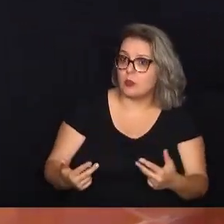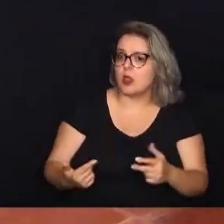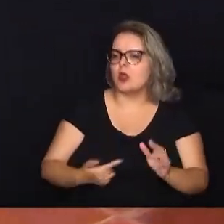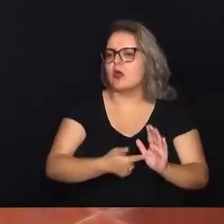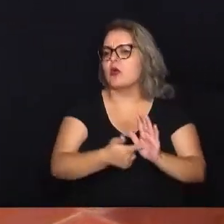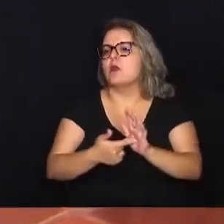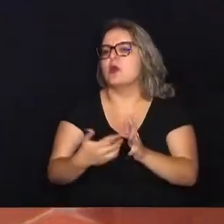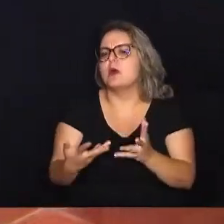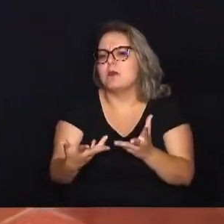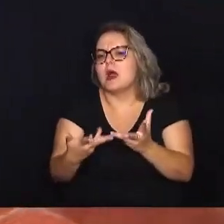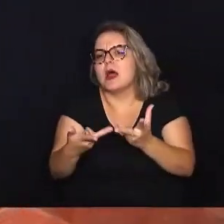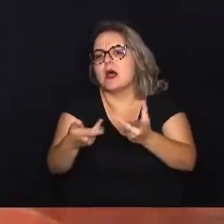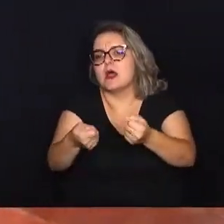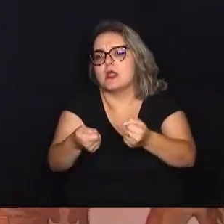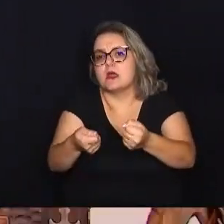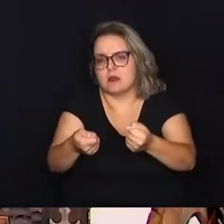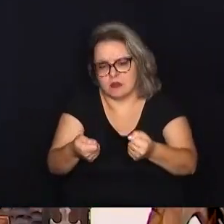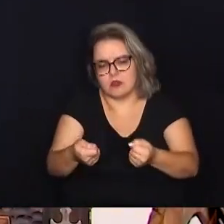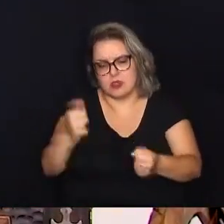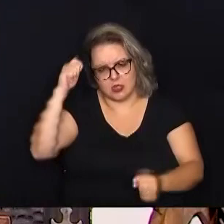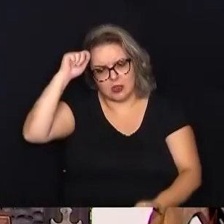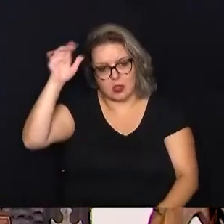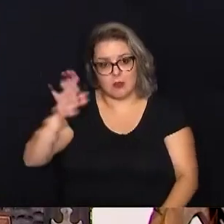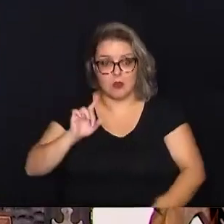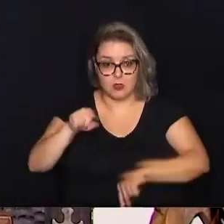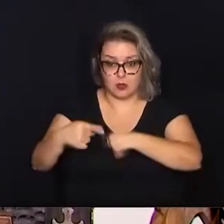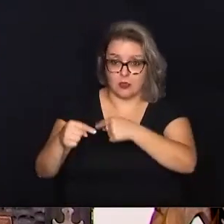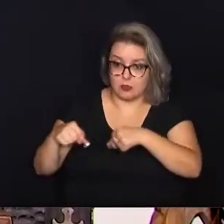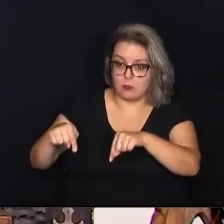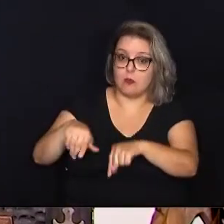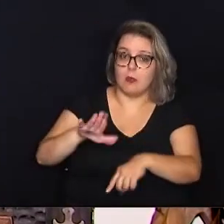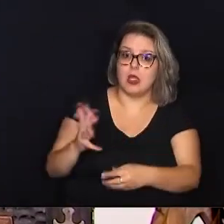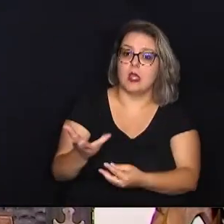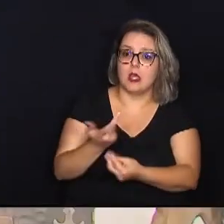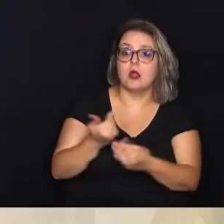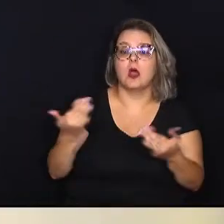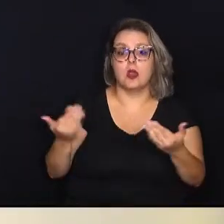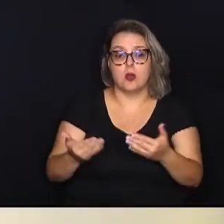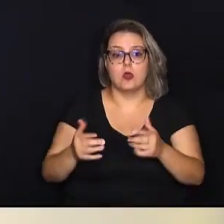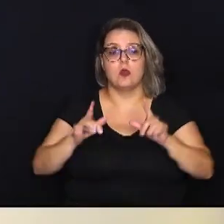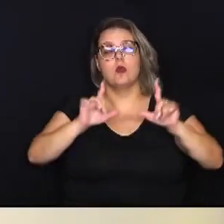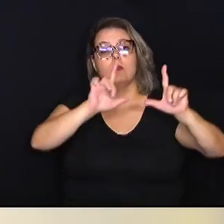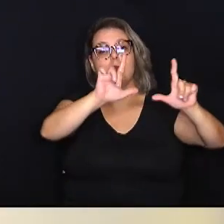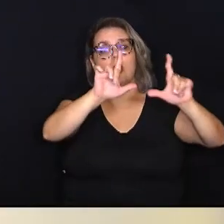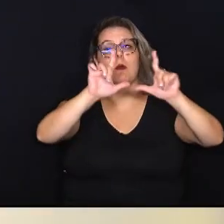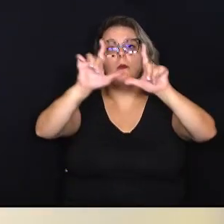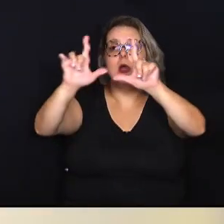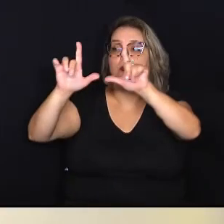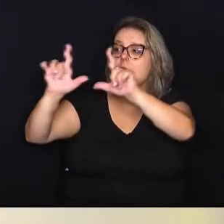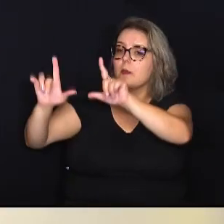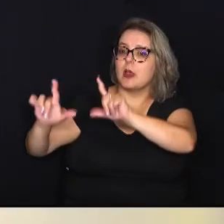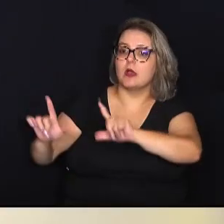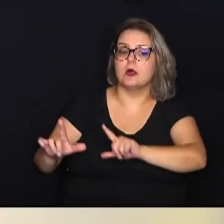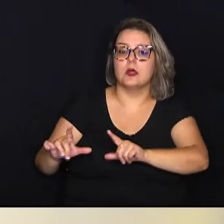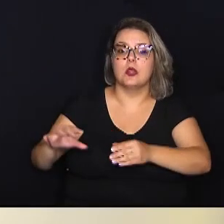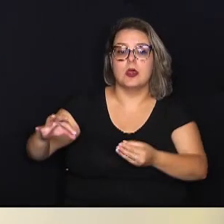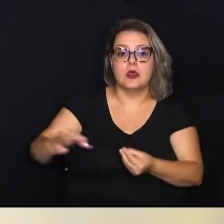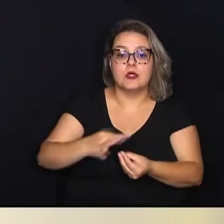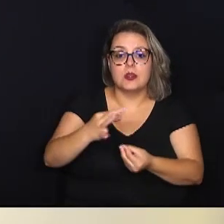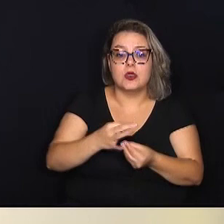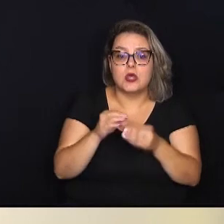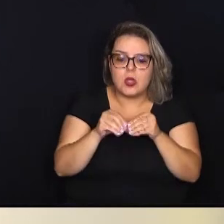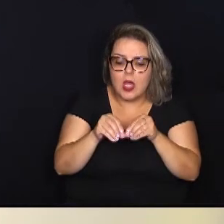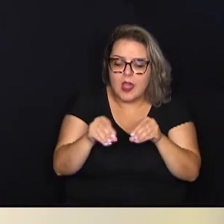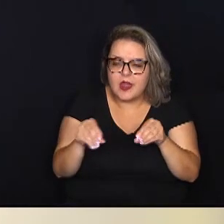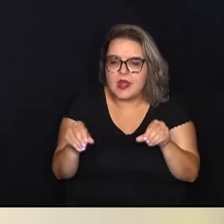que mostram a riqueza da África. Em um outro cômodo, mais arte. Desta vez, as telas trazem uso de linha e